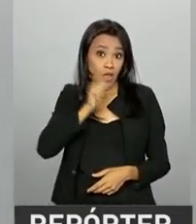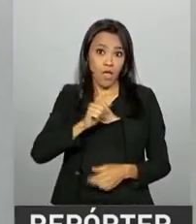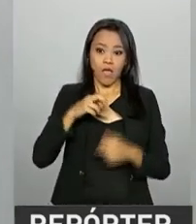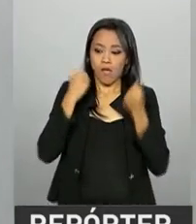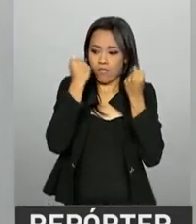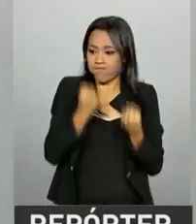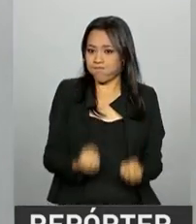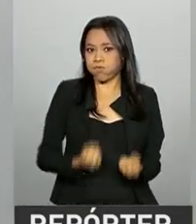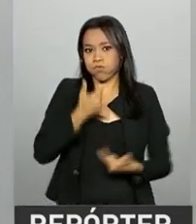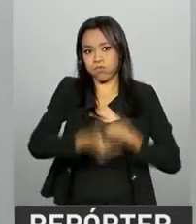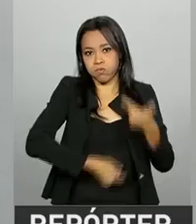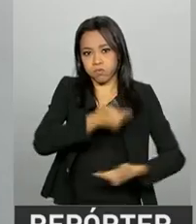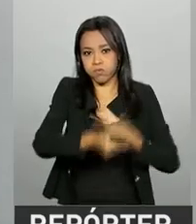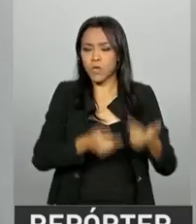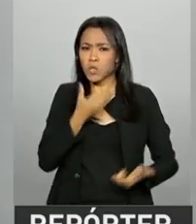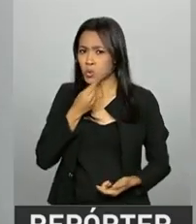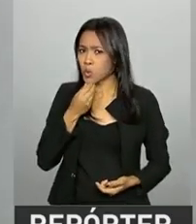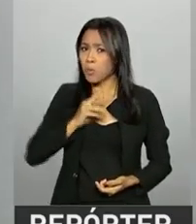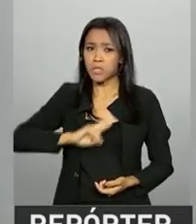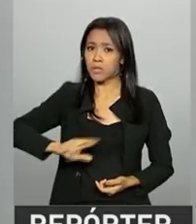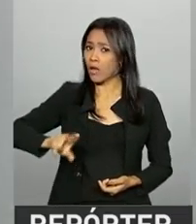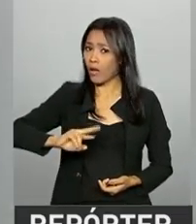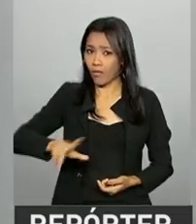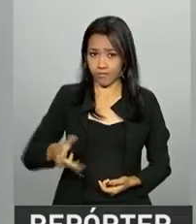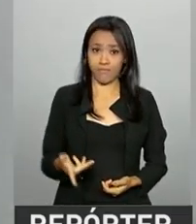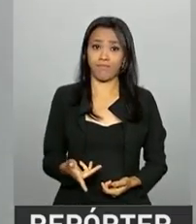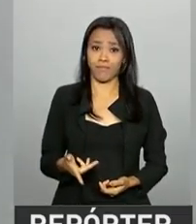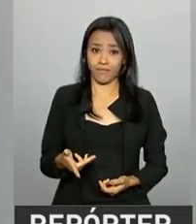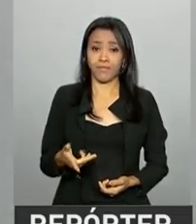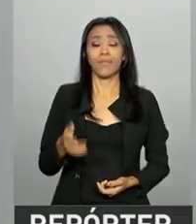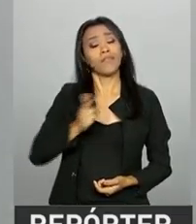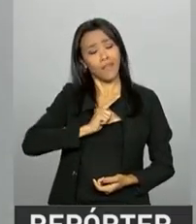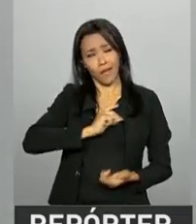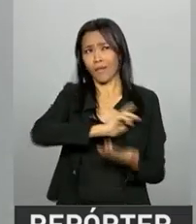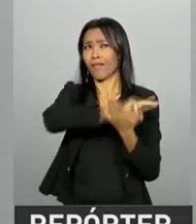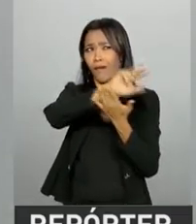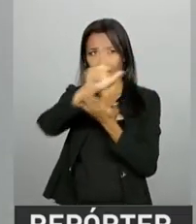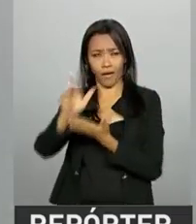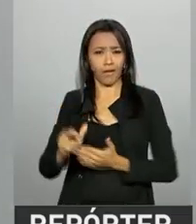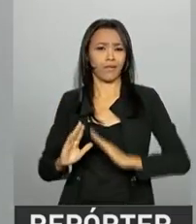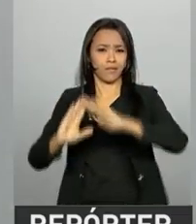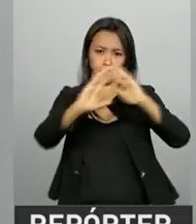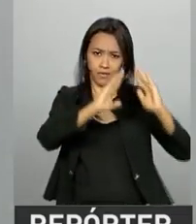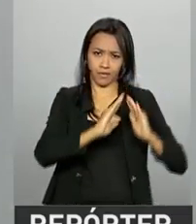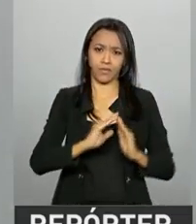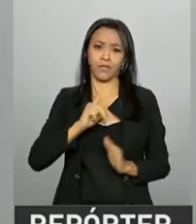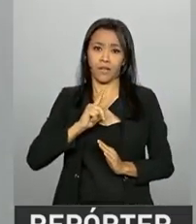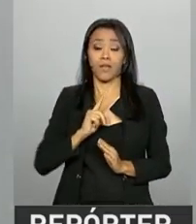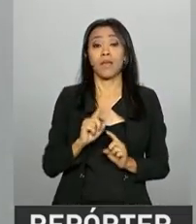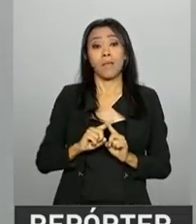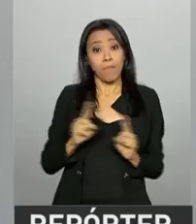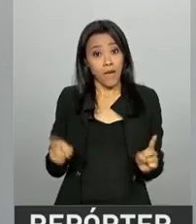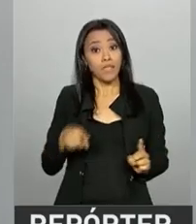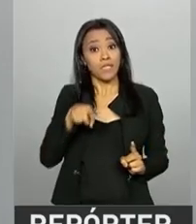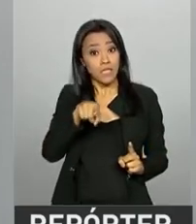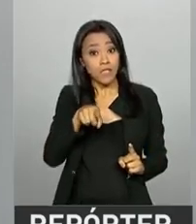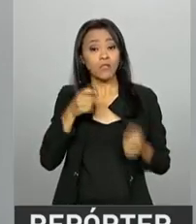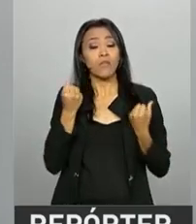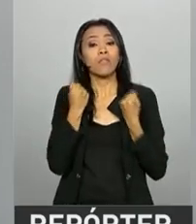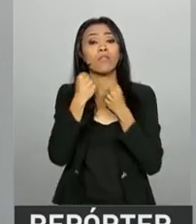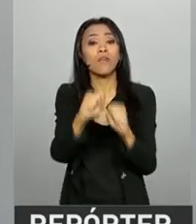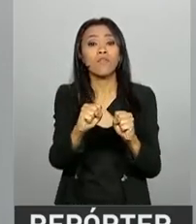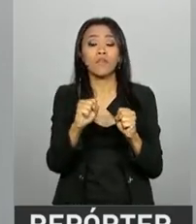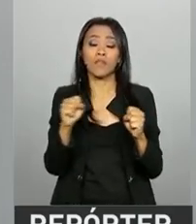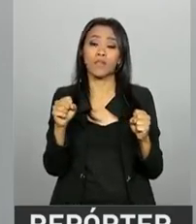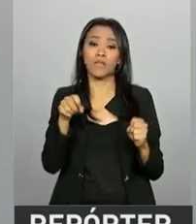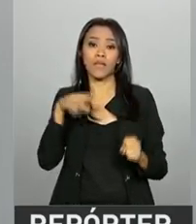tarefas e usam - não eu não nego que existem vários lares mas o nego que isso possa ser definido que a gente possa